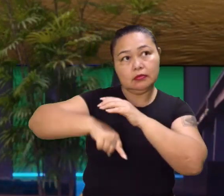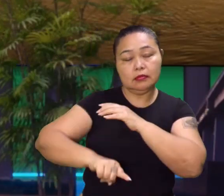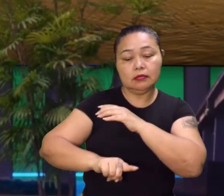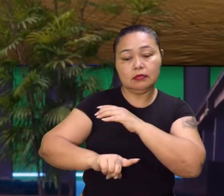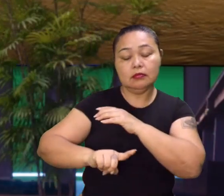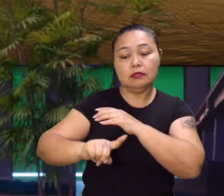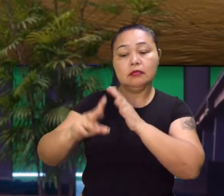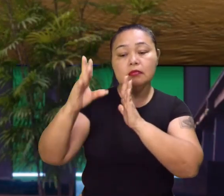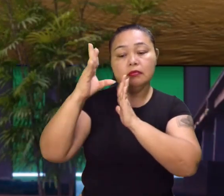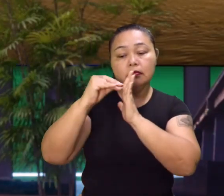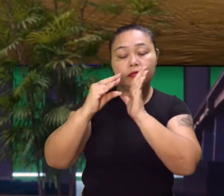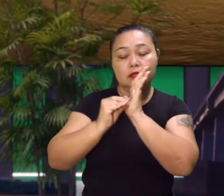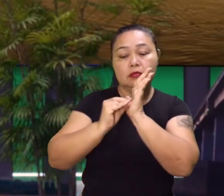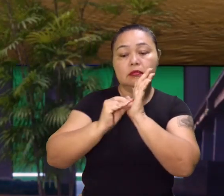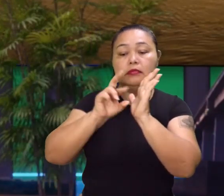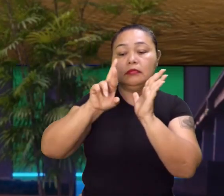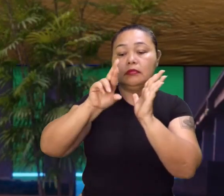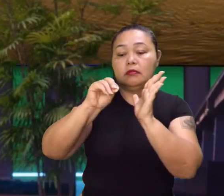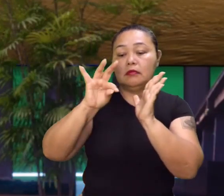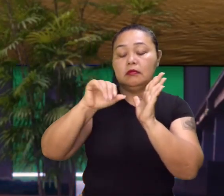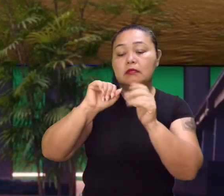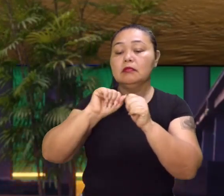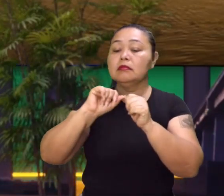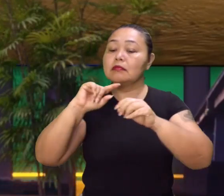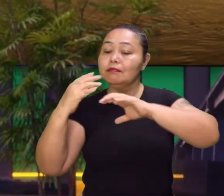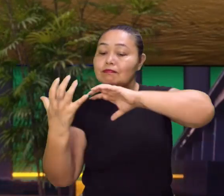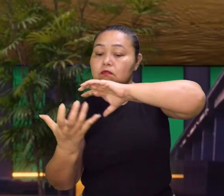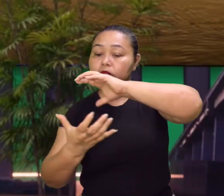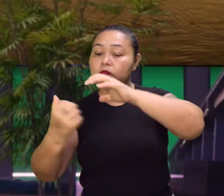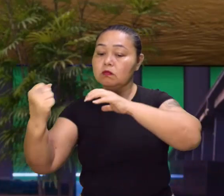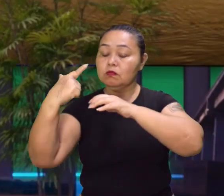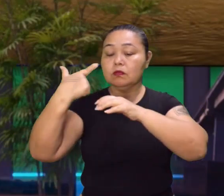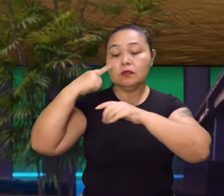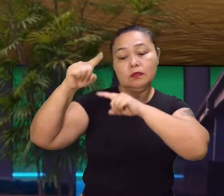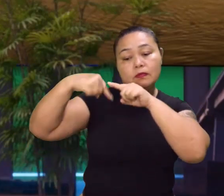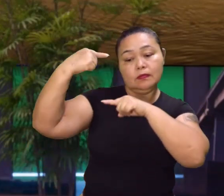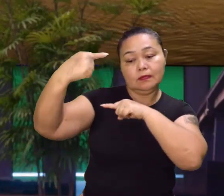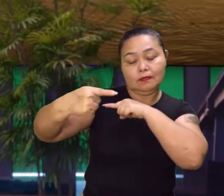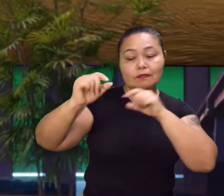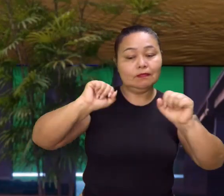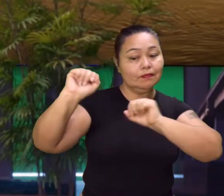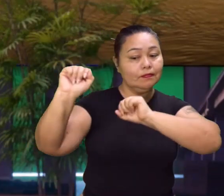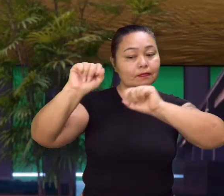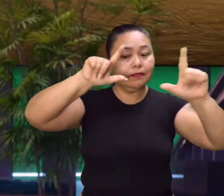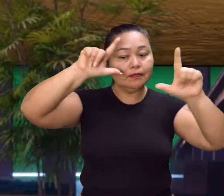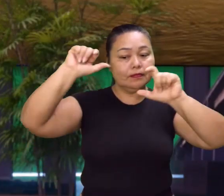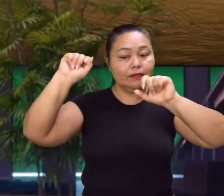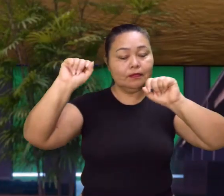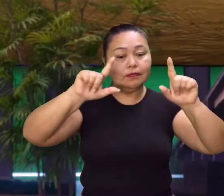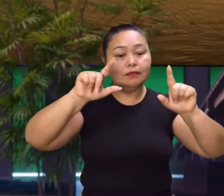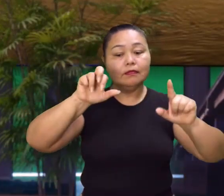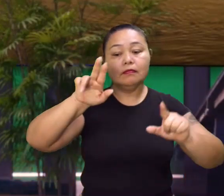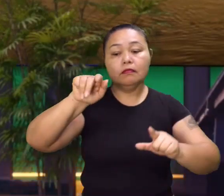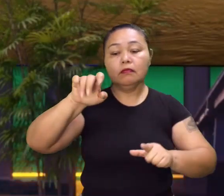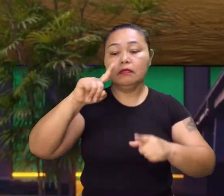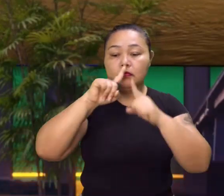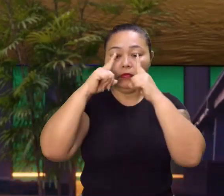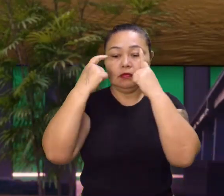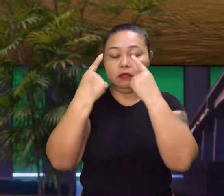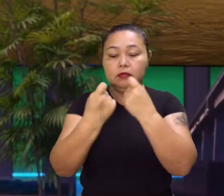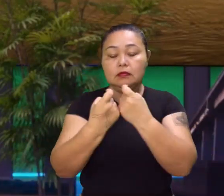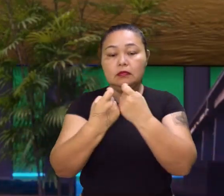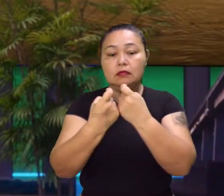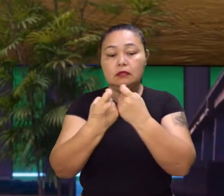aprofundar o conteúdo de rotação e translação nos nossos próximos slides. Rogério,